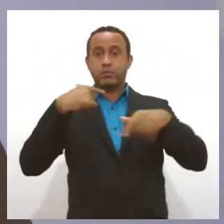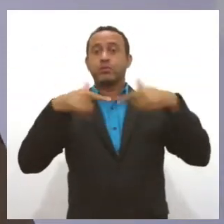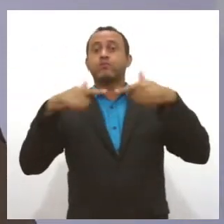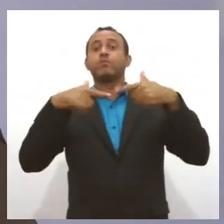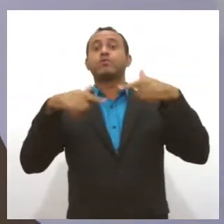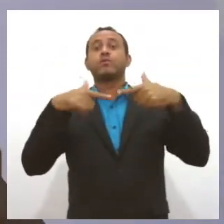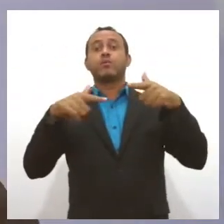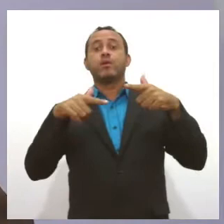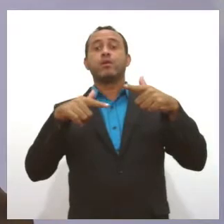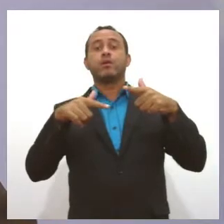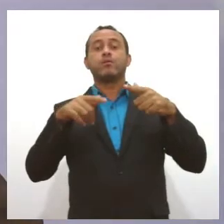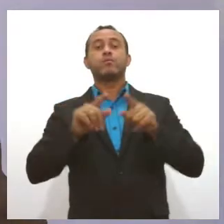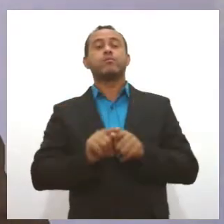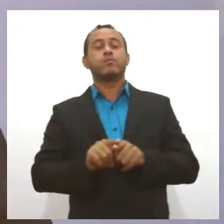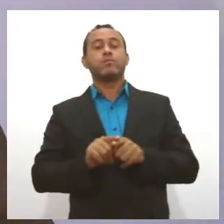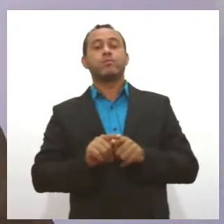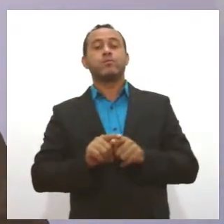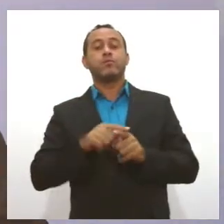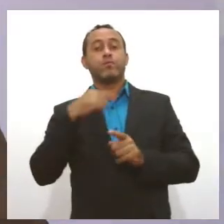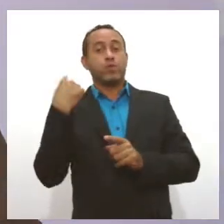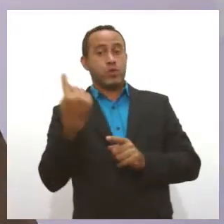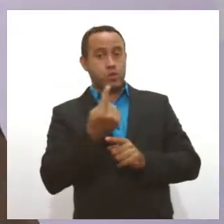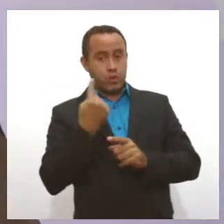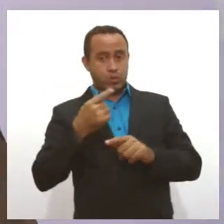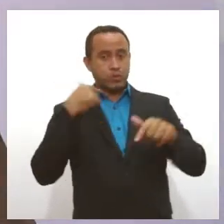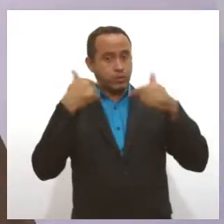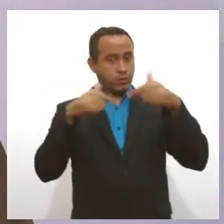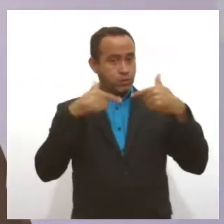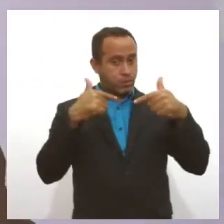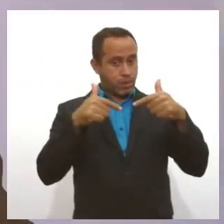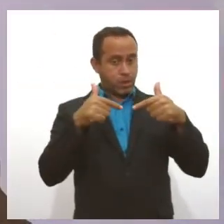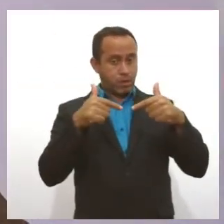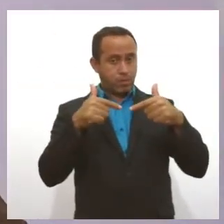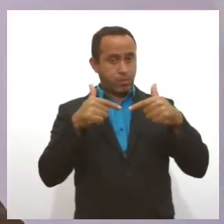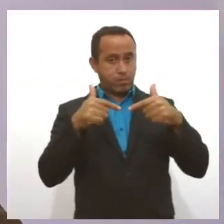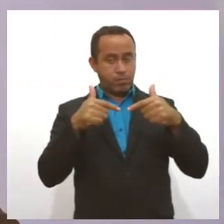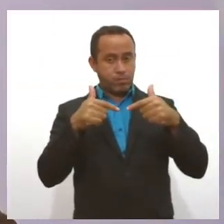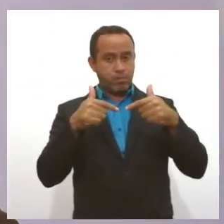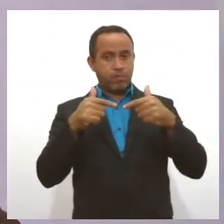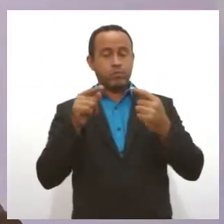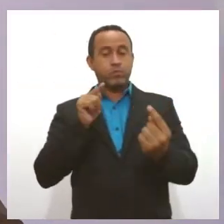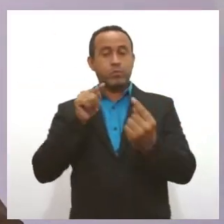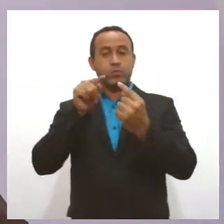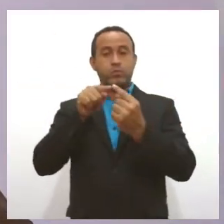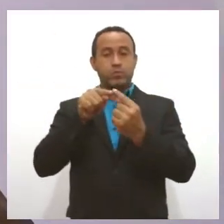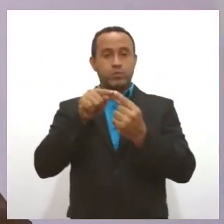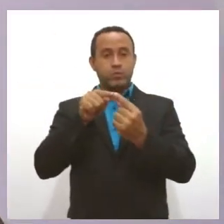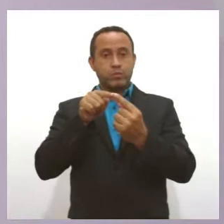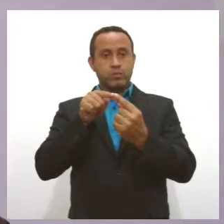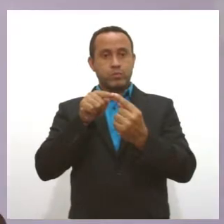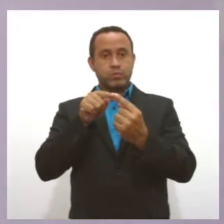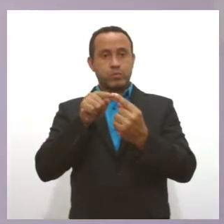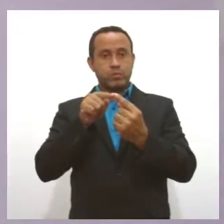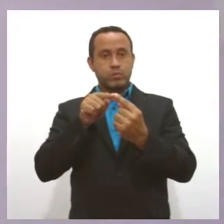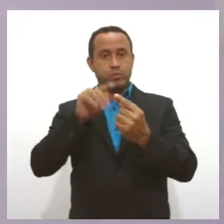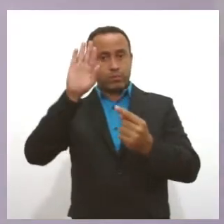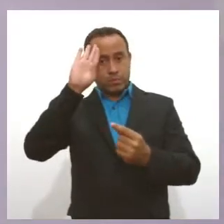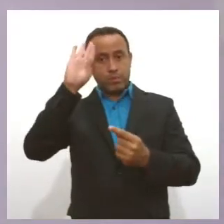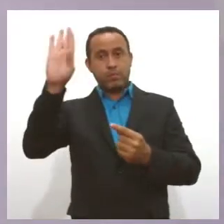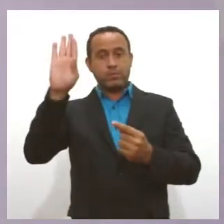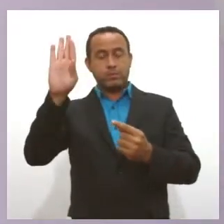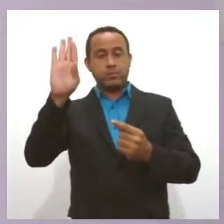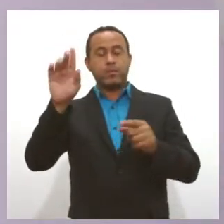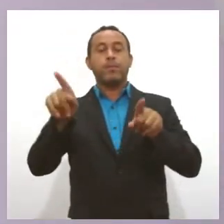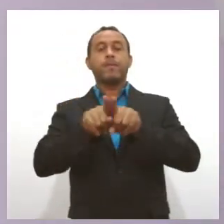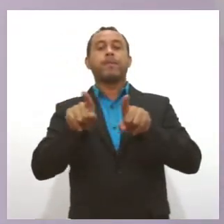De modo que nós trabalharemos numa função princípio da corporação, mas